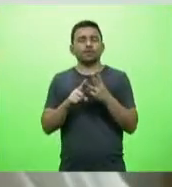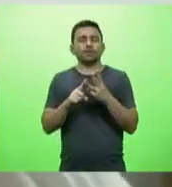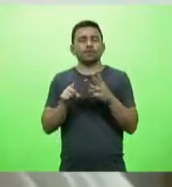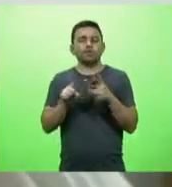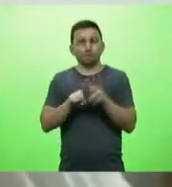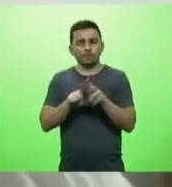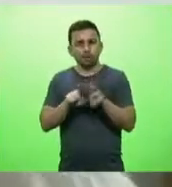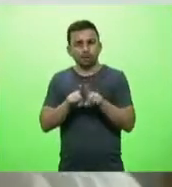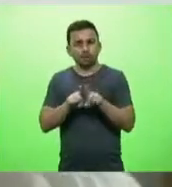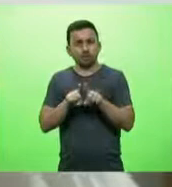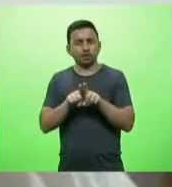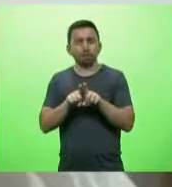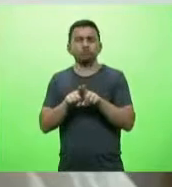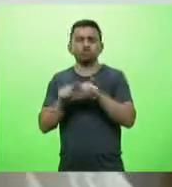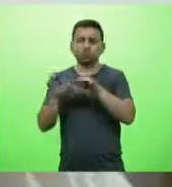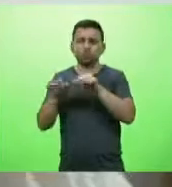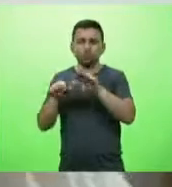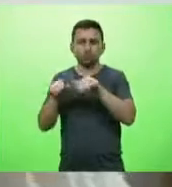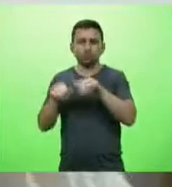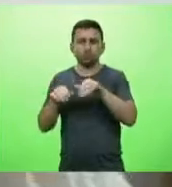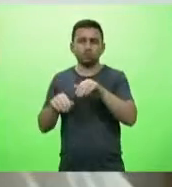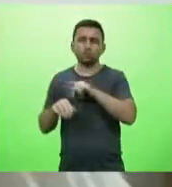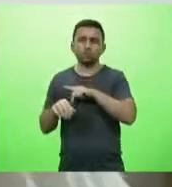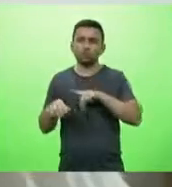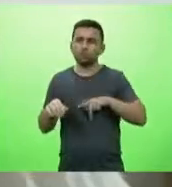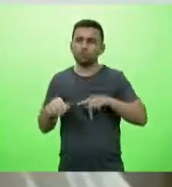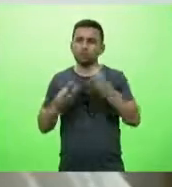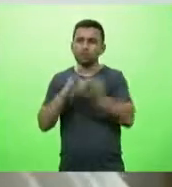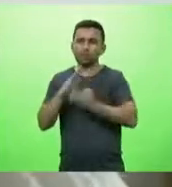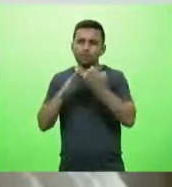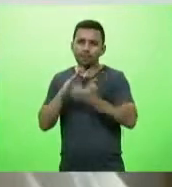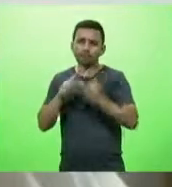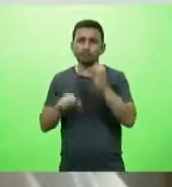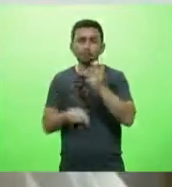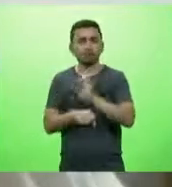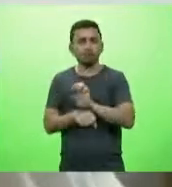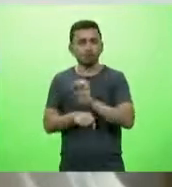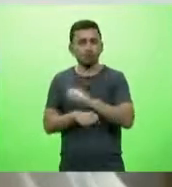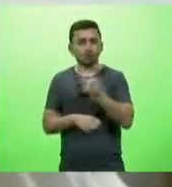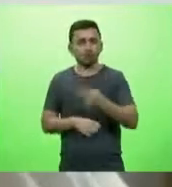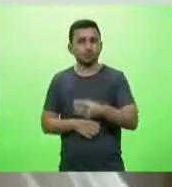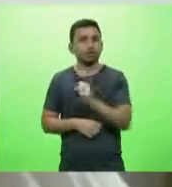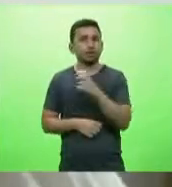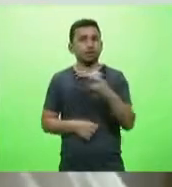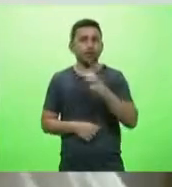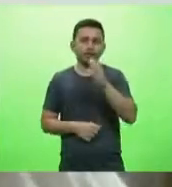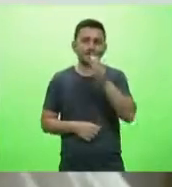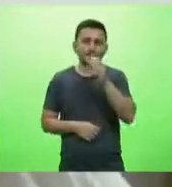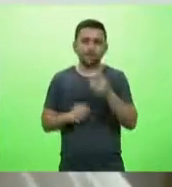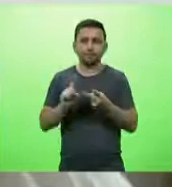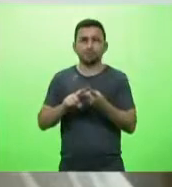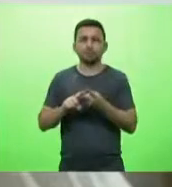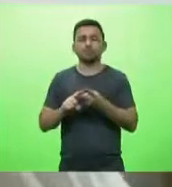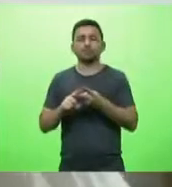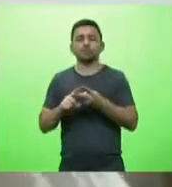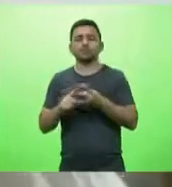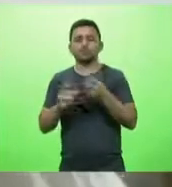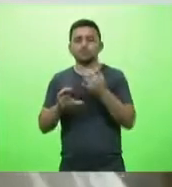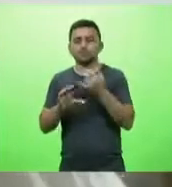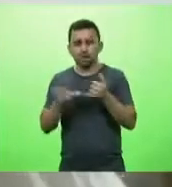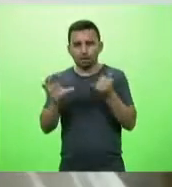pública unificada das empresas estatais catarinenses, tanto a Casan como a Celesc, a SC